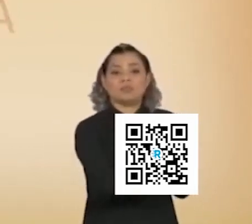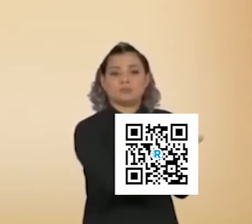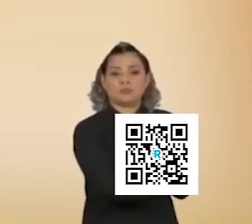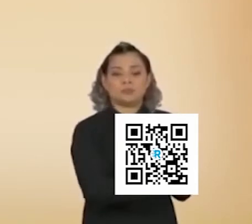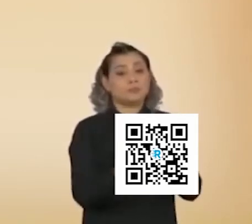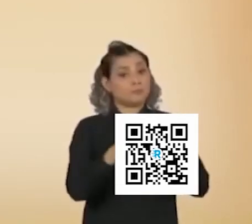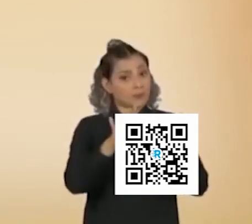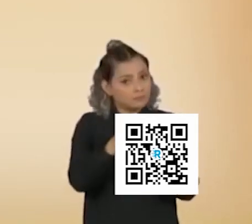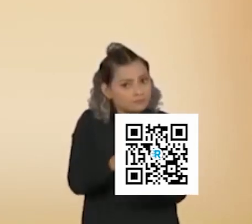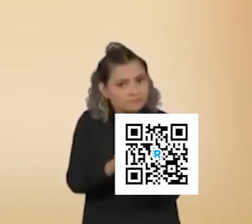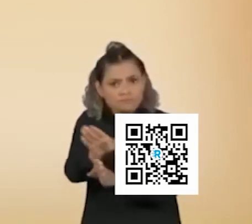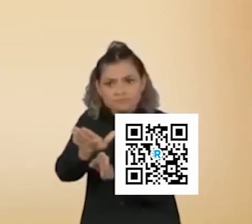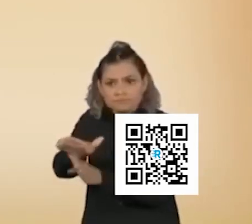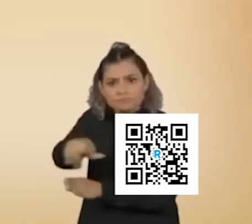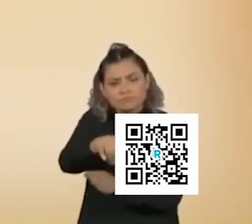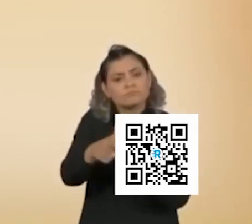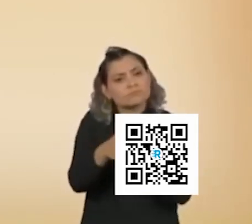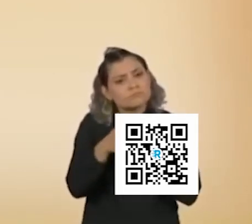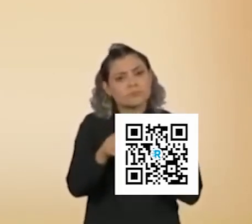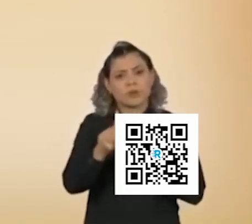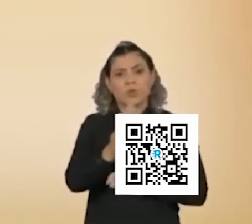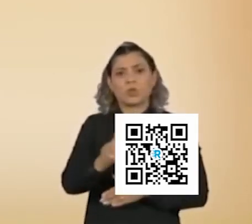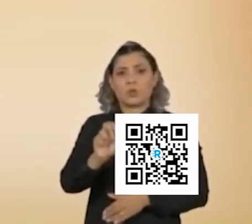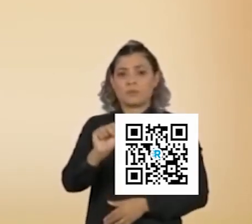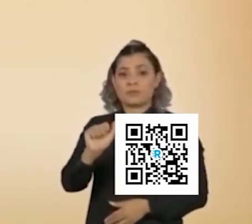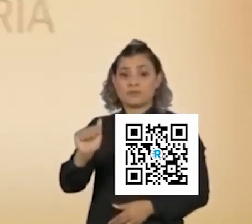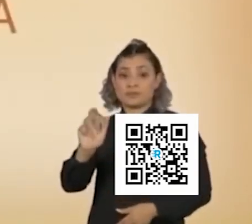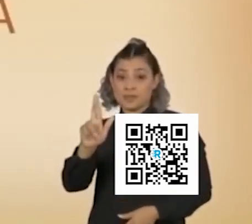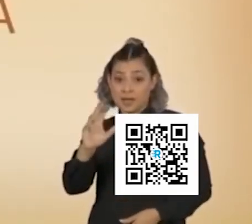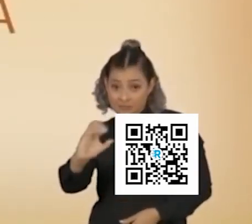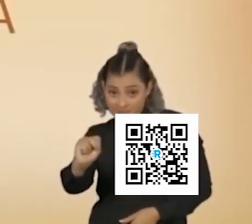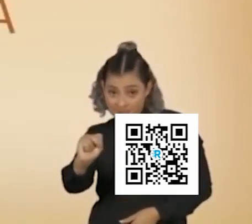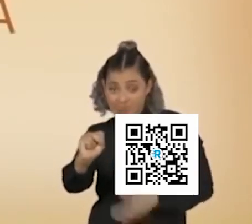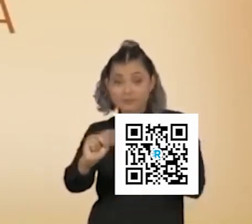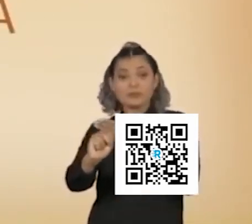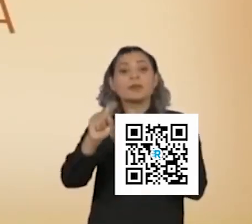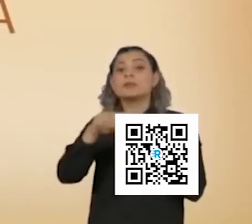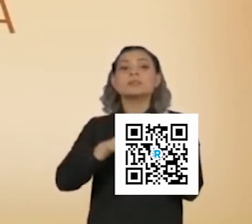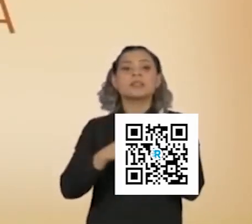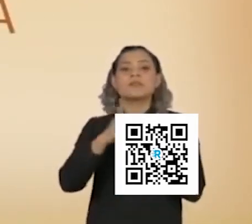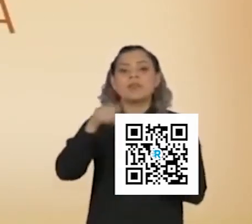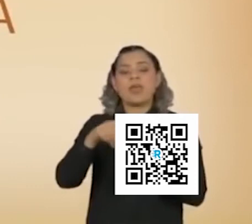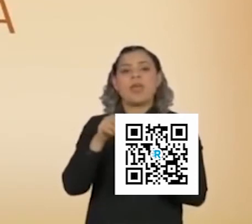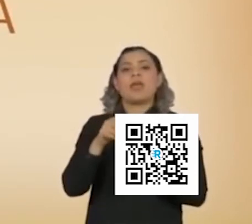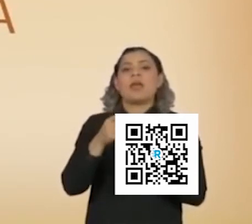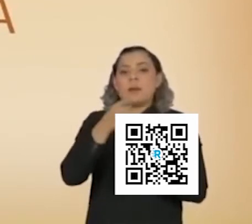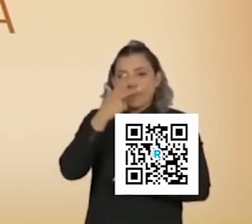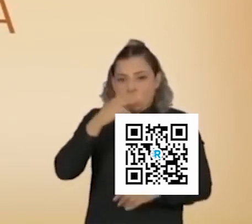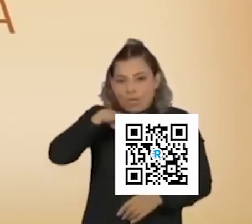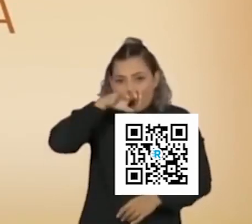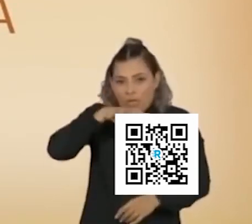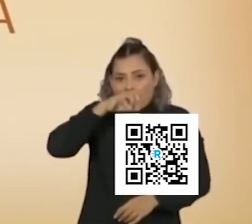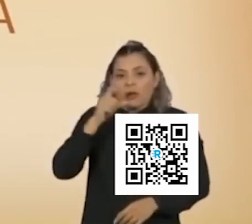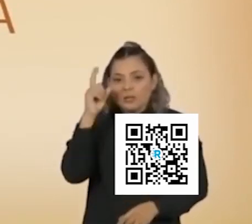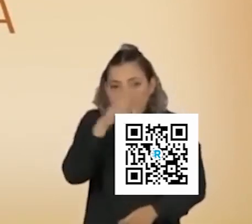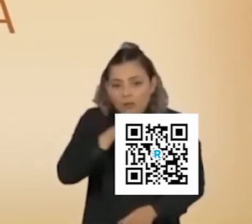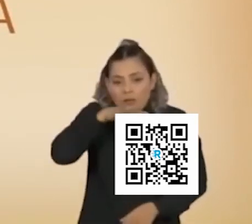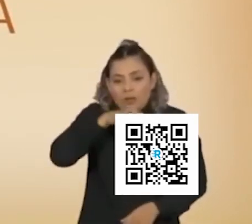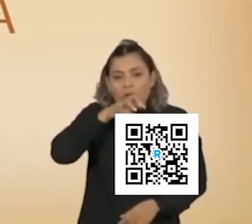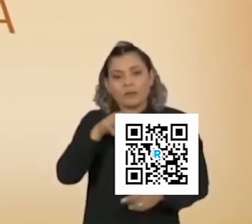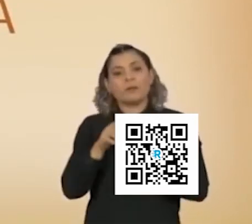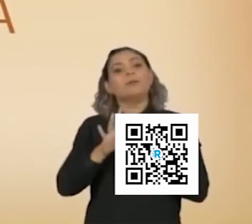a recomendação é um nome como a SARS, Síndrome Respiratória Aguda Grave, fácil de pronunciar, sem